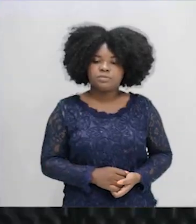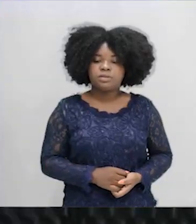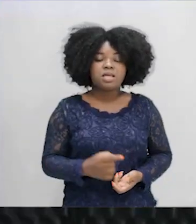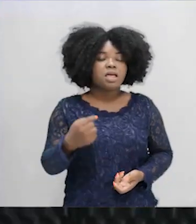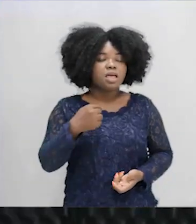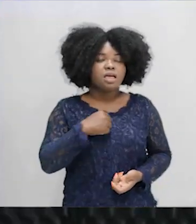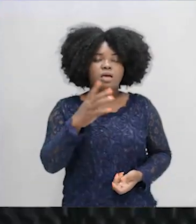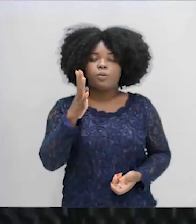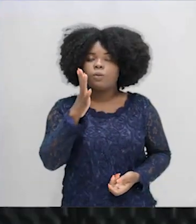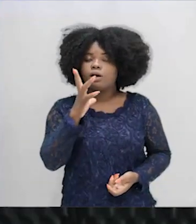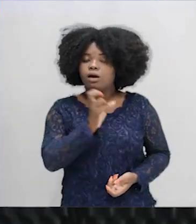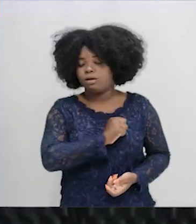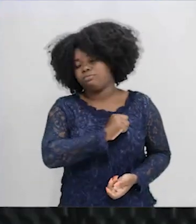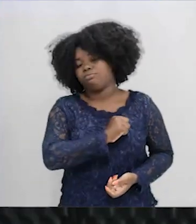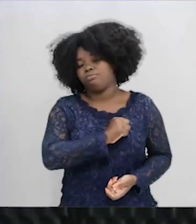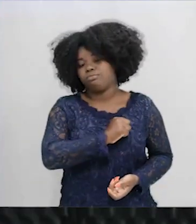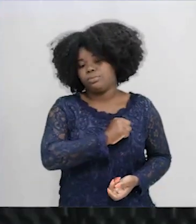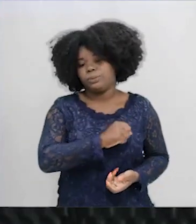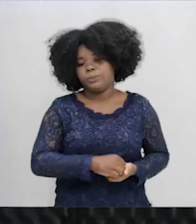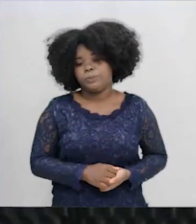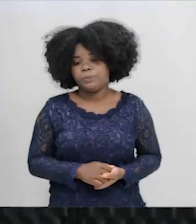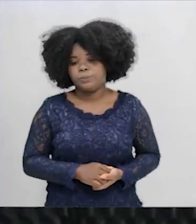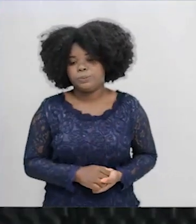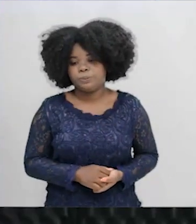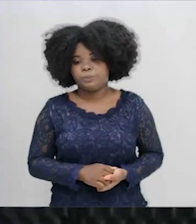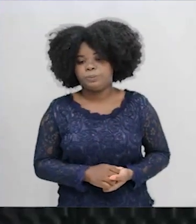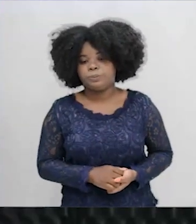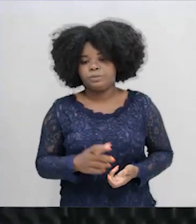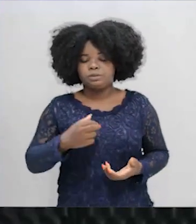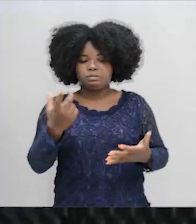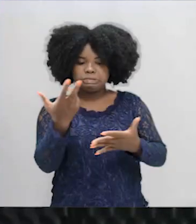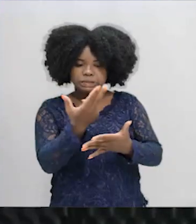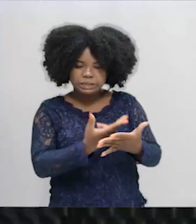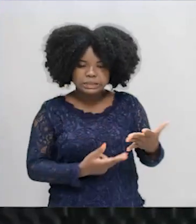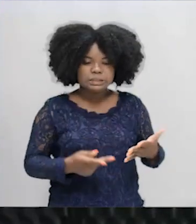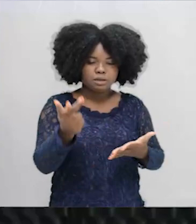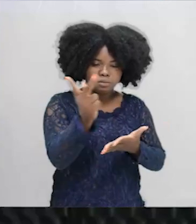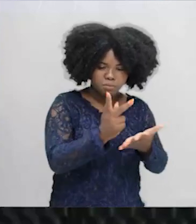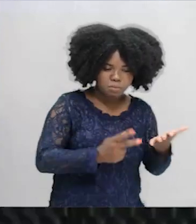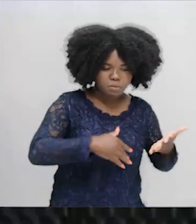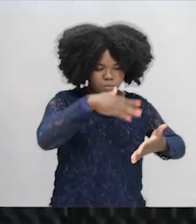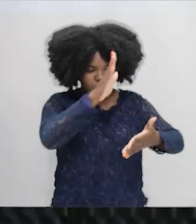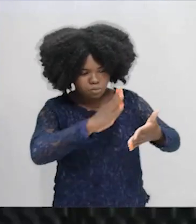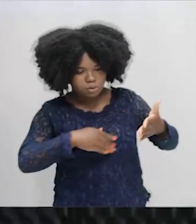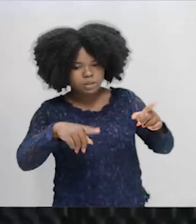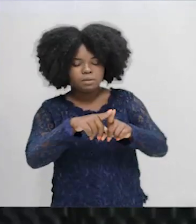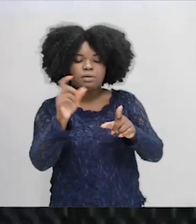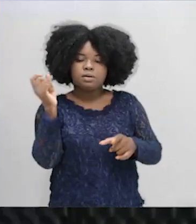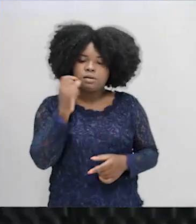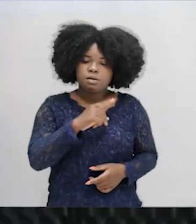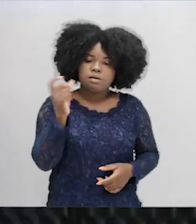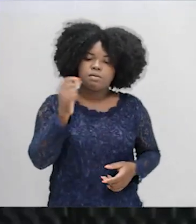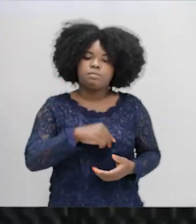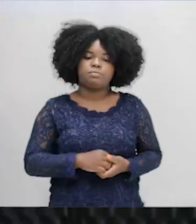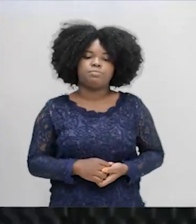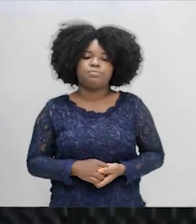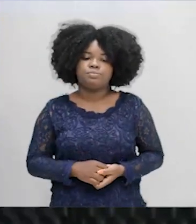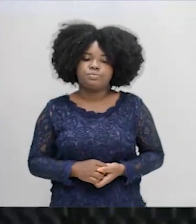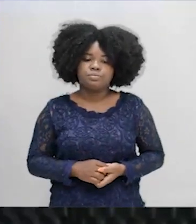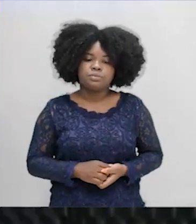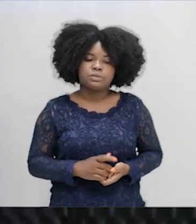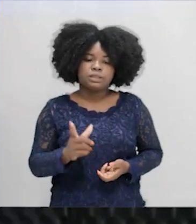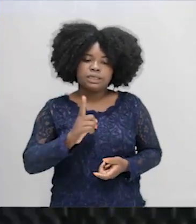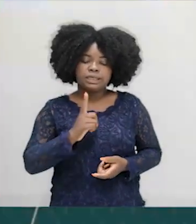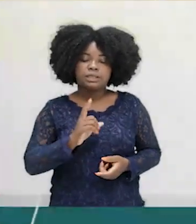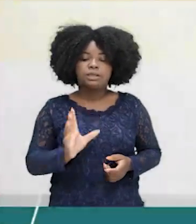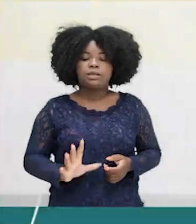eu sou apaixonadíssimo pelo trabalho do Hokusai. É uma mistura de desenho, a poesia, pintura e humor. É muito lindo. Aí o